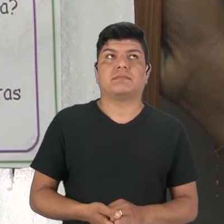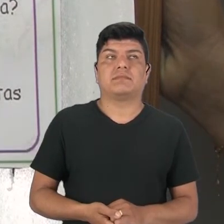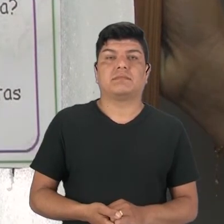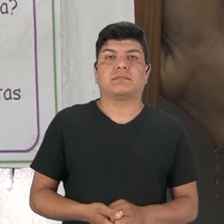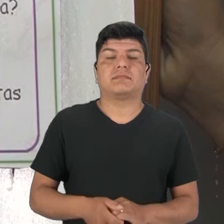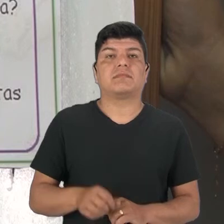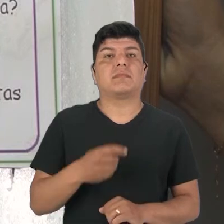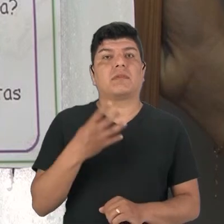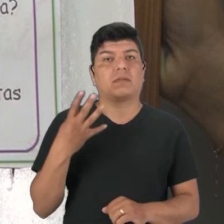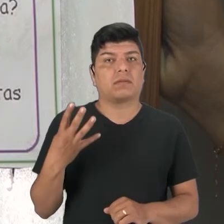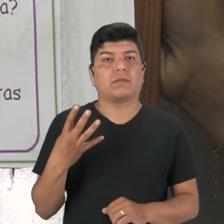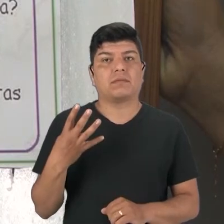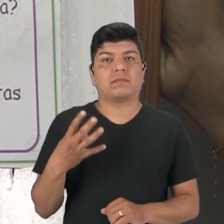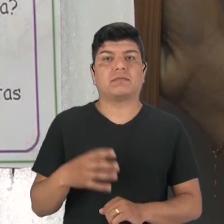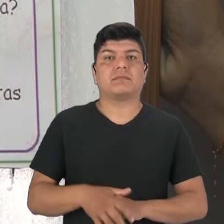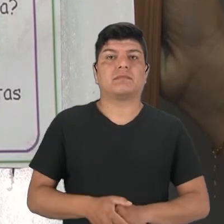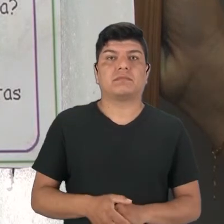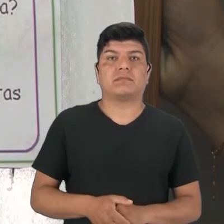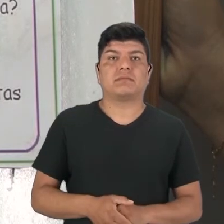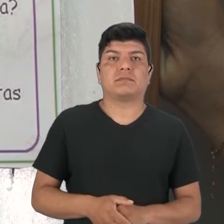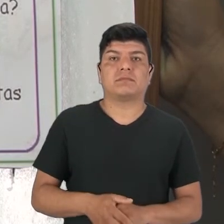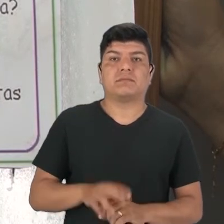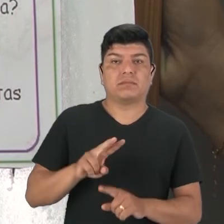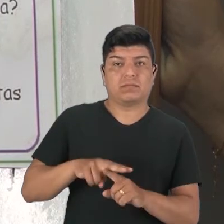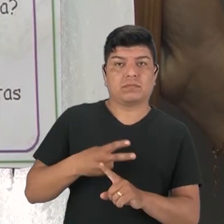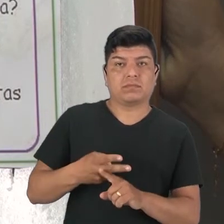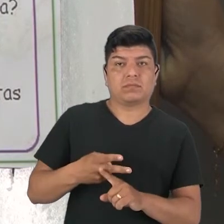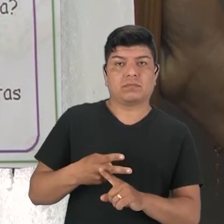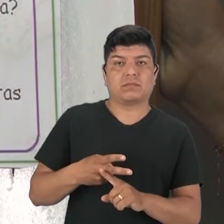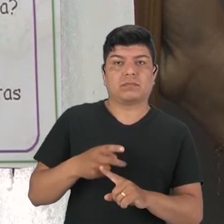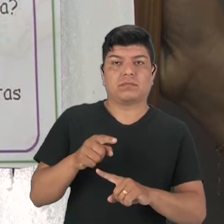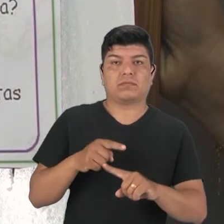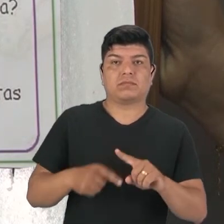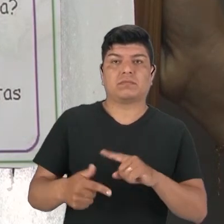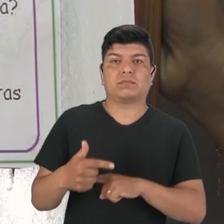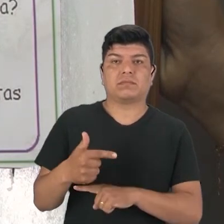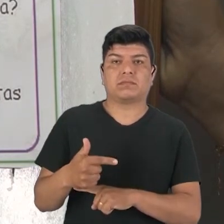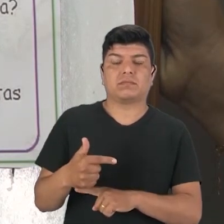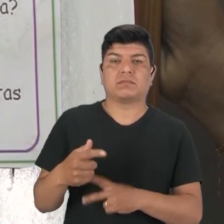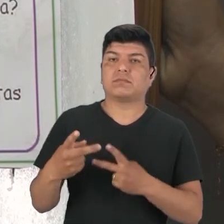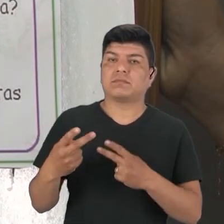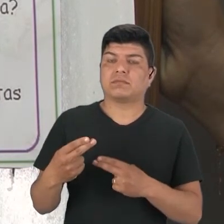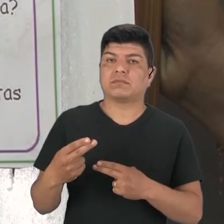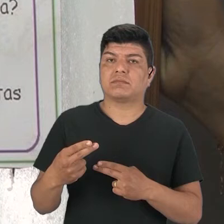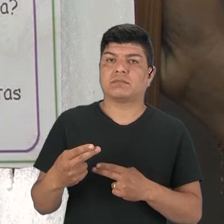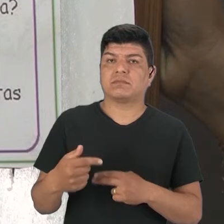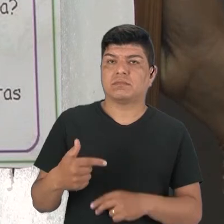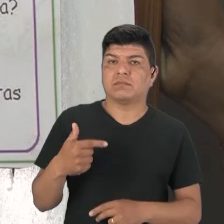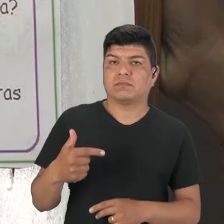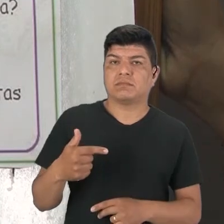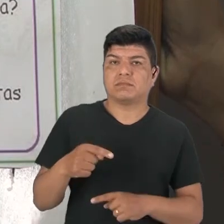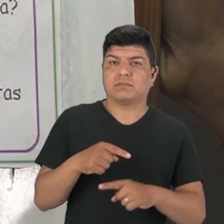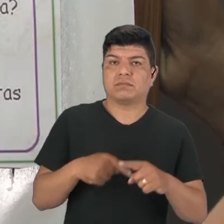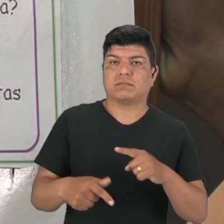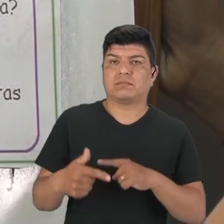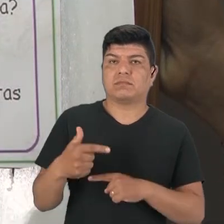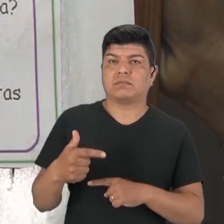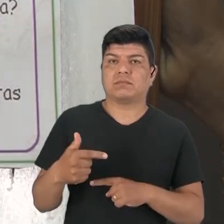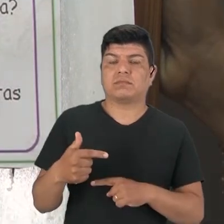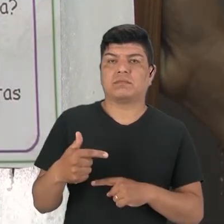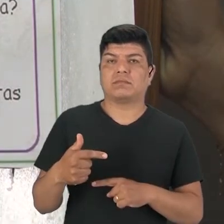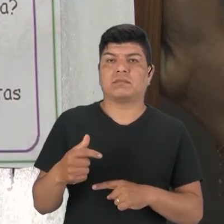quantas serão? O dobro eu multiplico por 2, ó. Esse número 2 vezes. No caso, mangueiras, ó, eu